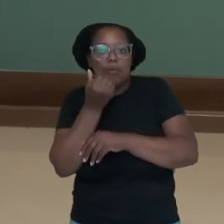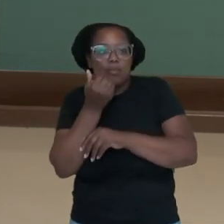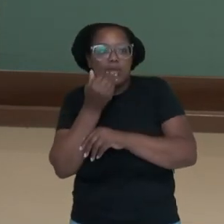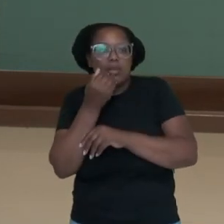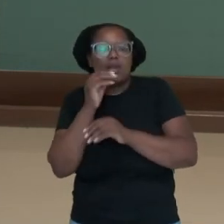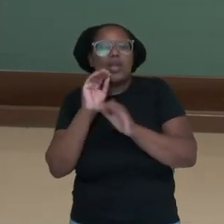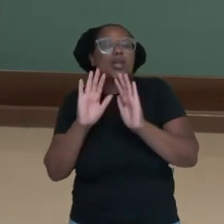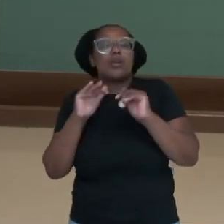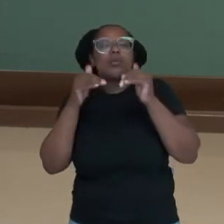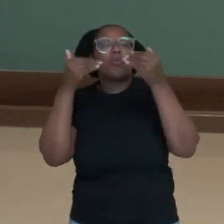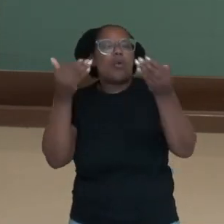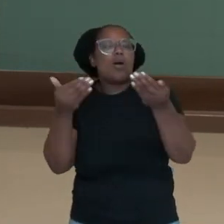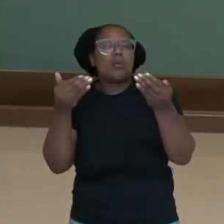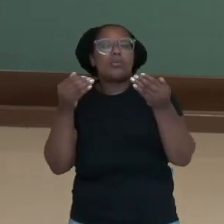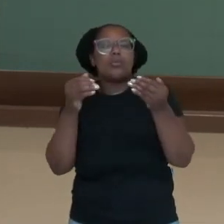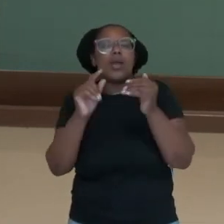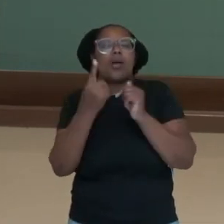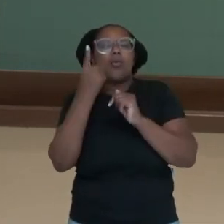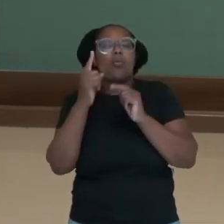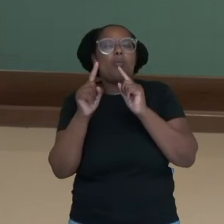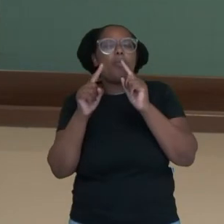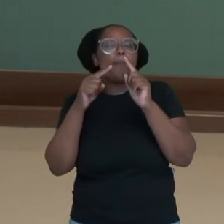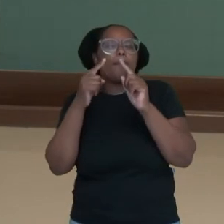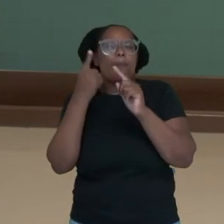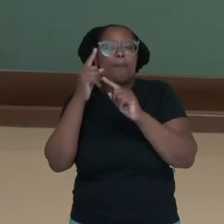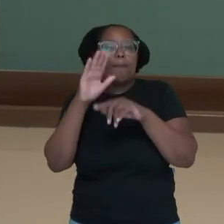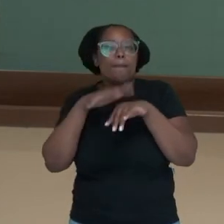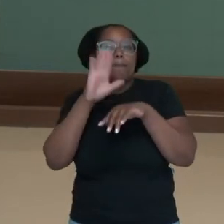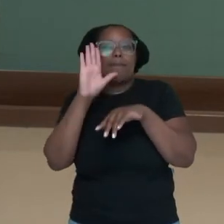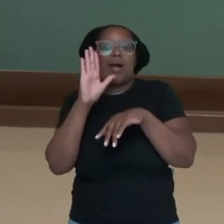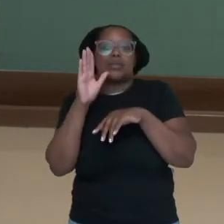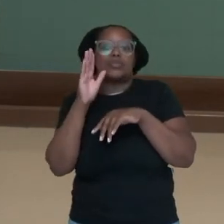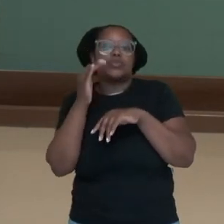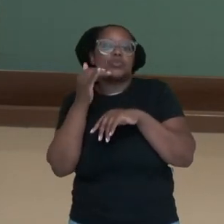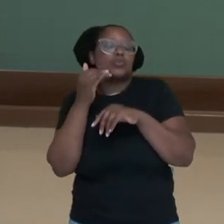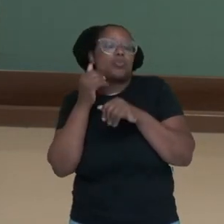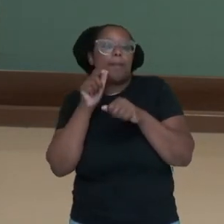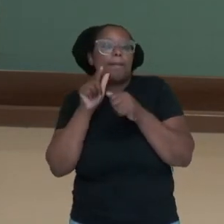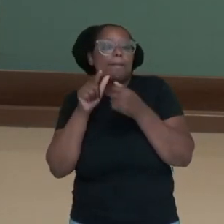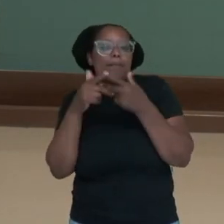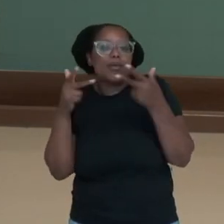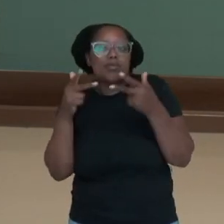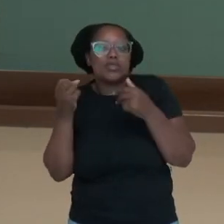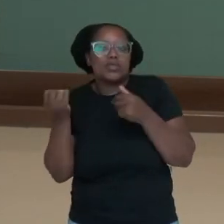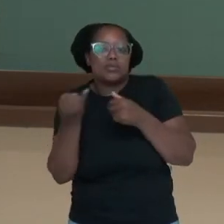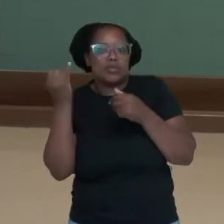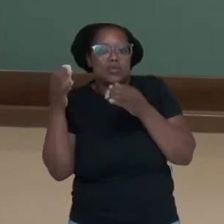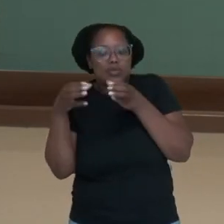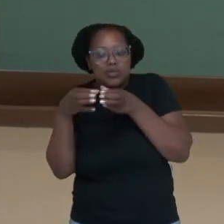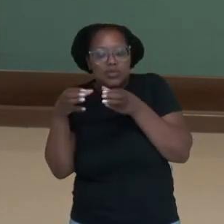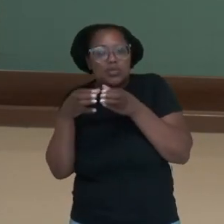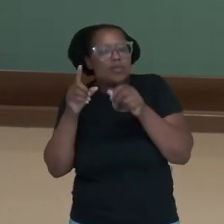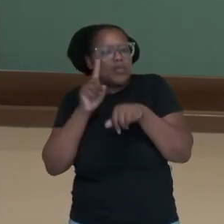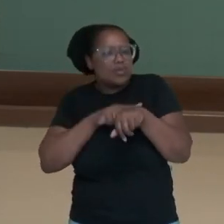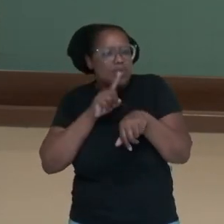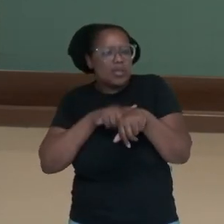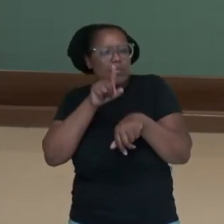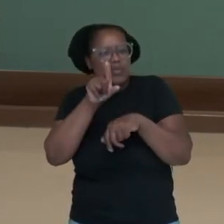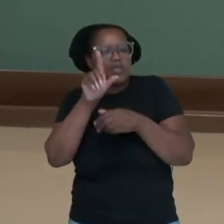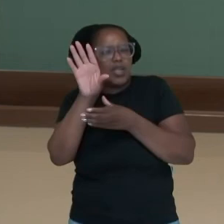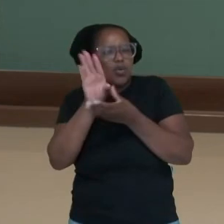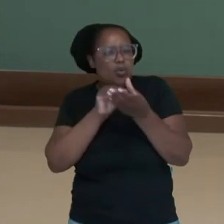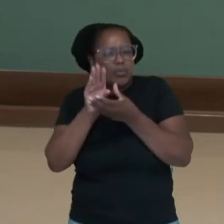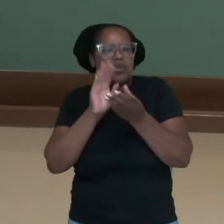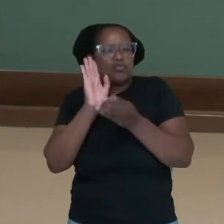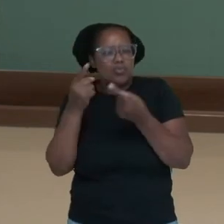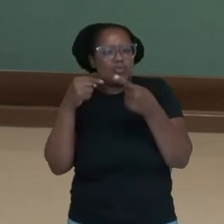podem ocupar mais de um nível trófico, mais de um papel nessa teia alimentar? Eu vou dar um tempinho para você copiar e eu já